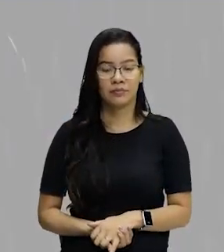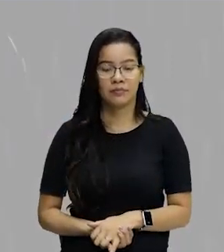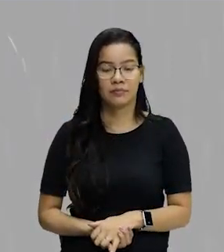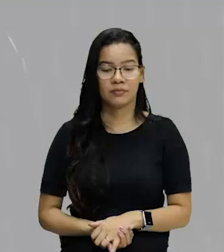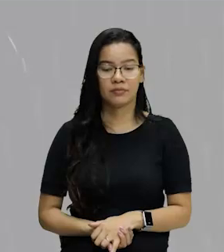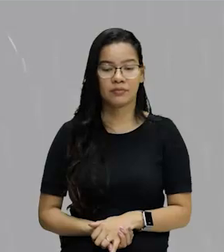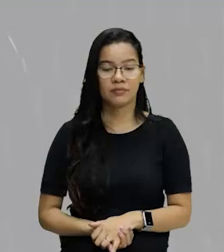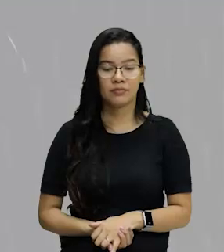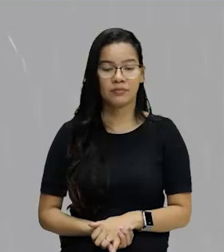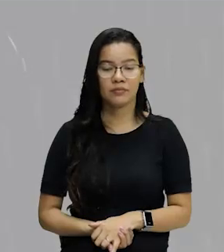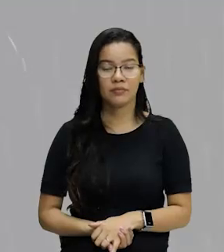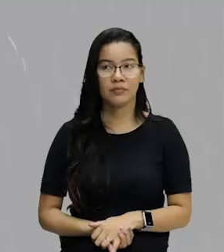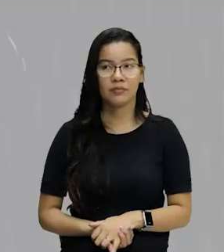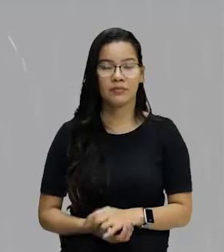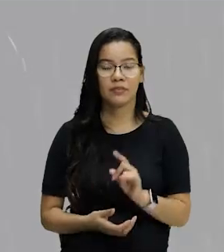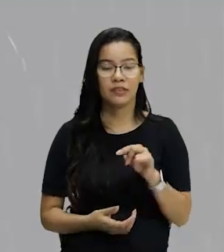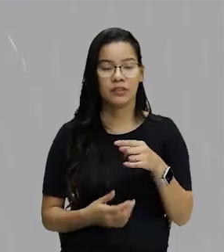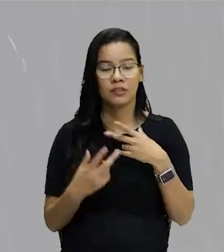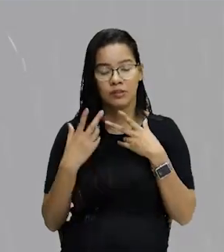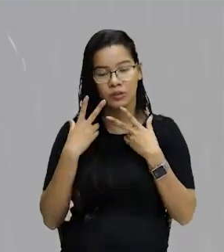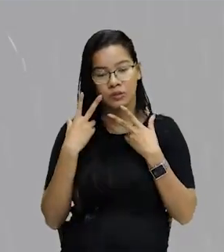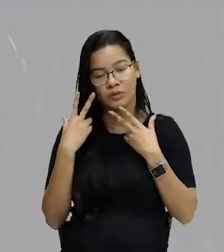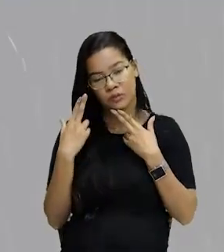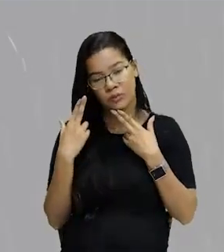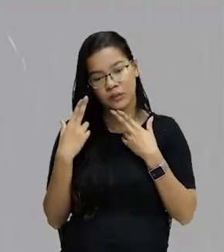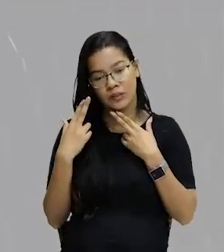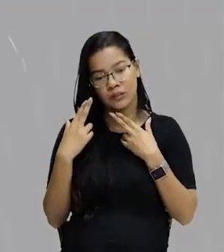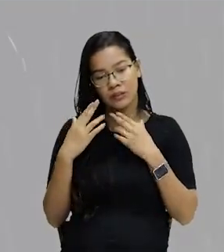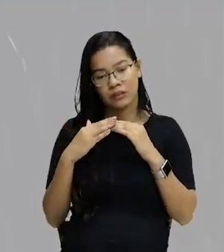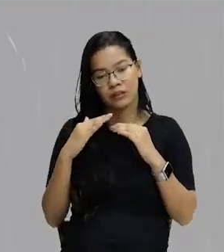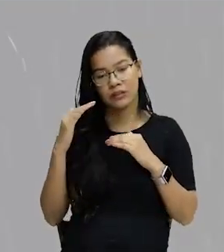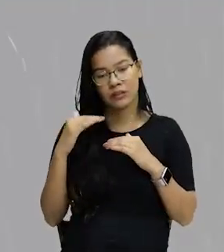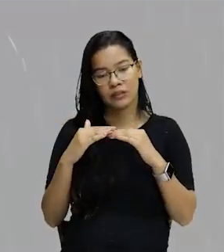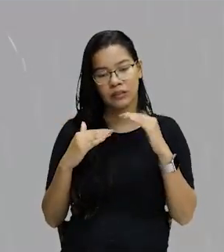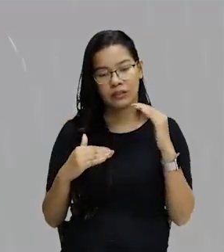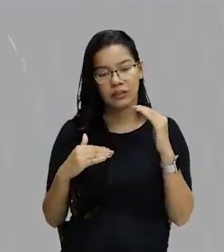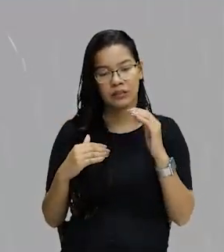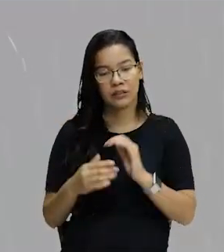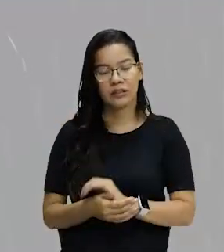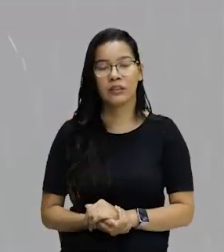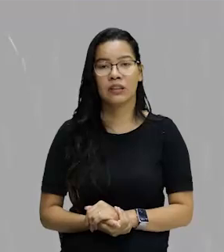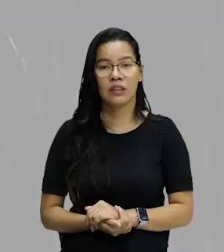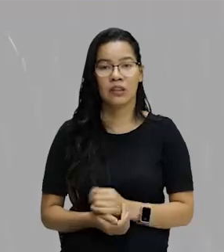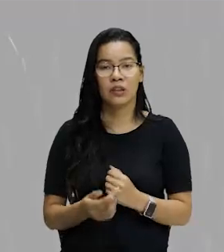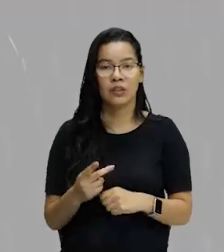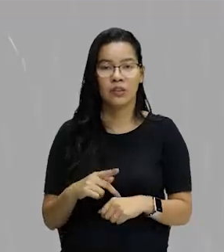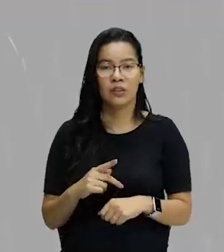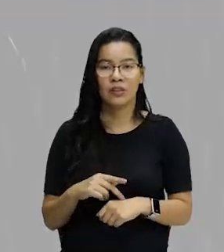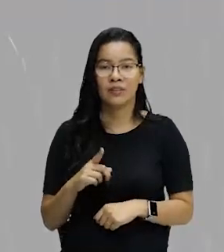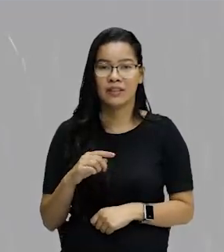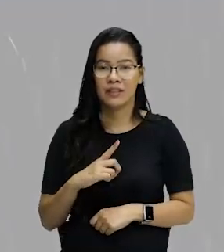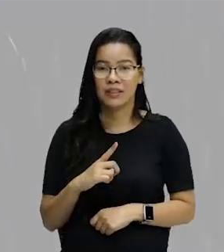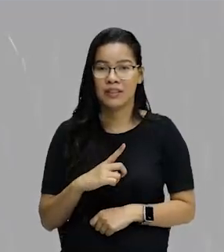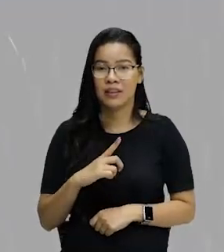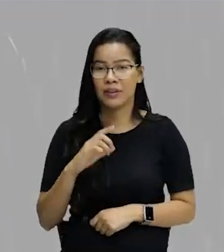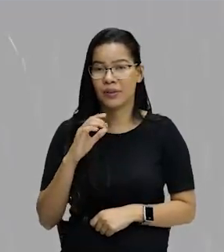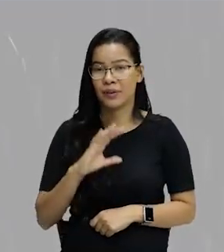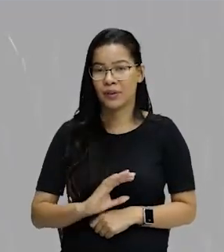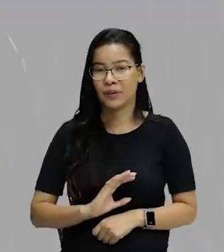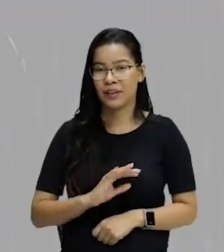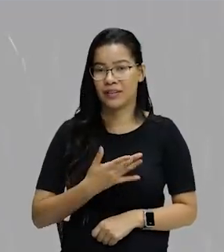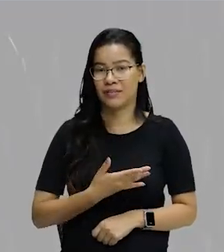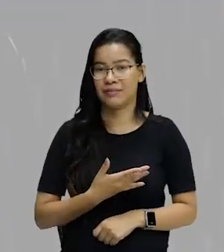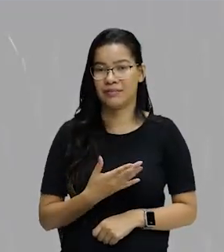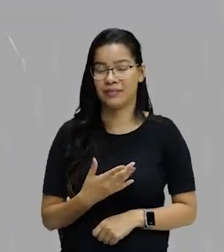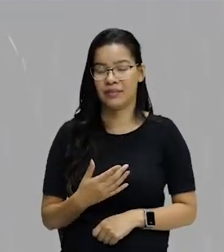mesmo, eles durmam nos equipamentos ancorados, grampeados ali na rocha. Você teria coragem de dormir